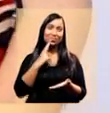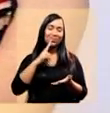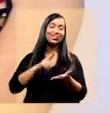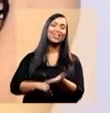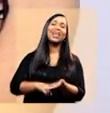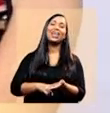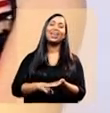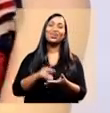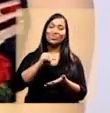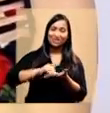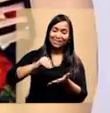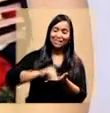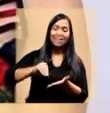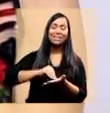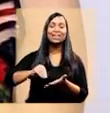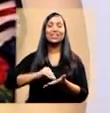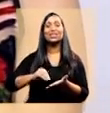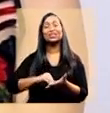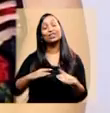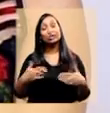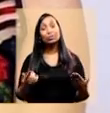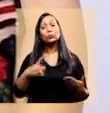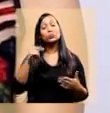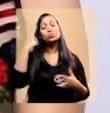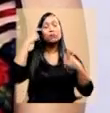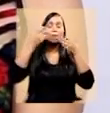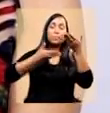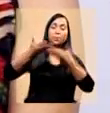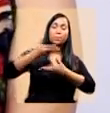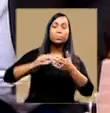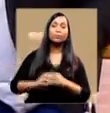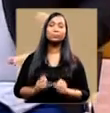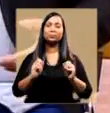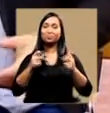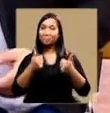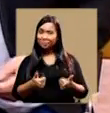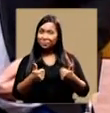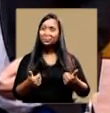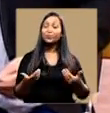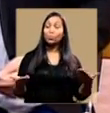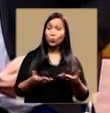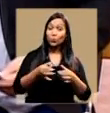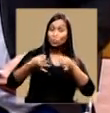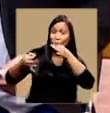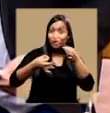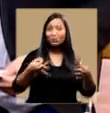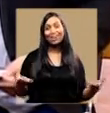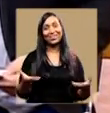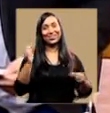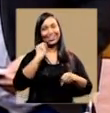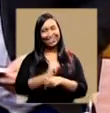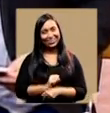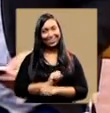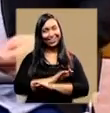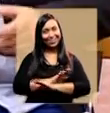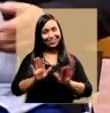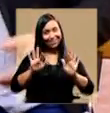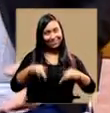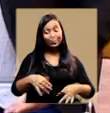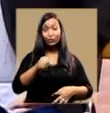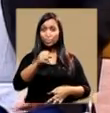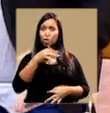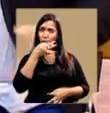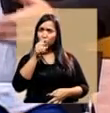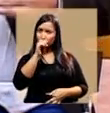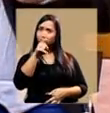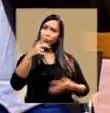Enfim, encaminhar para a secretaria. A gente vai trocar ideia. É isso aí, o ponto de vista de hoje fica por aqui, deixando